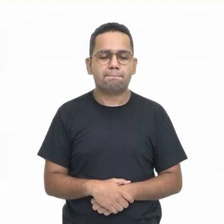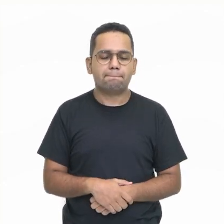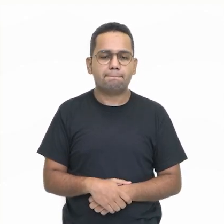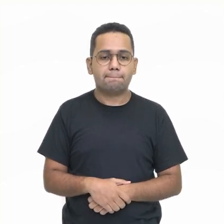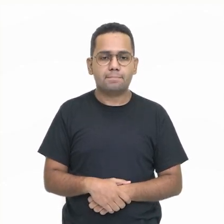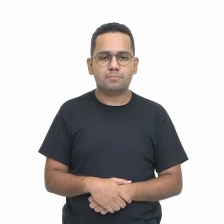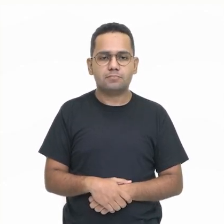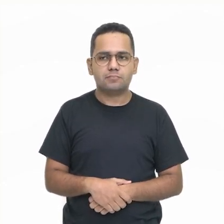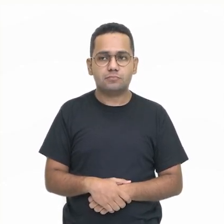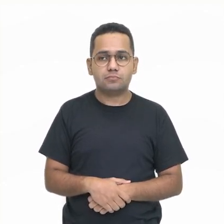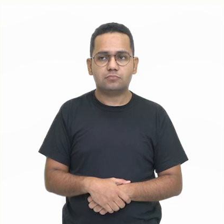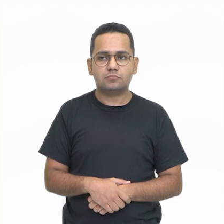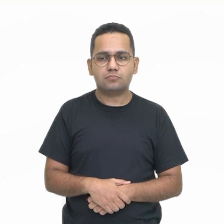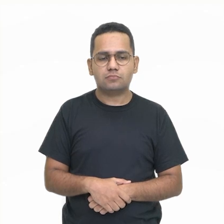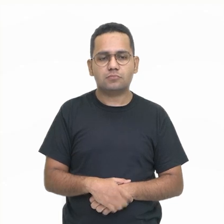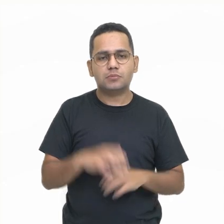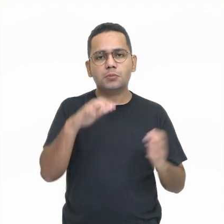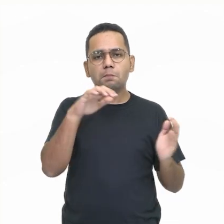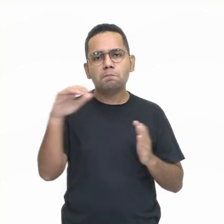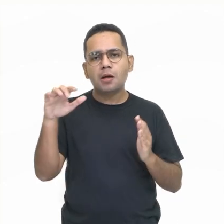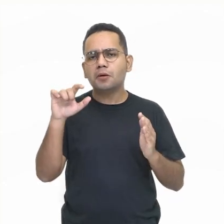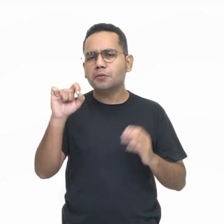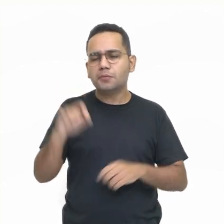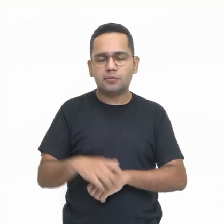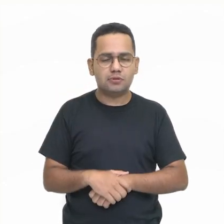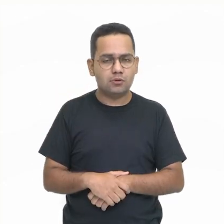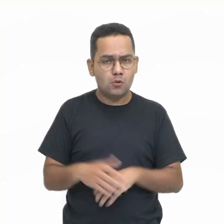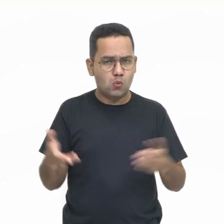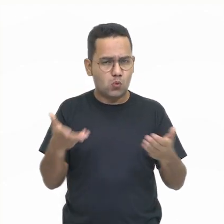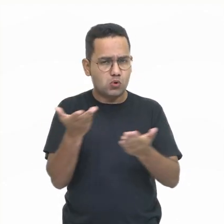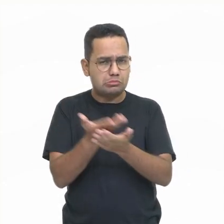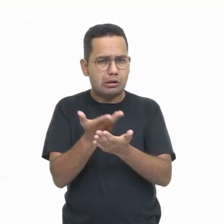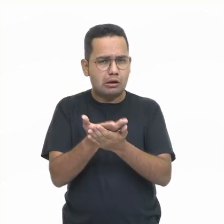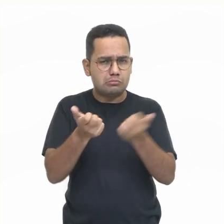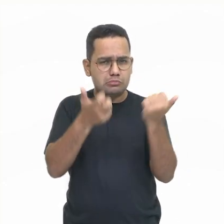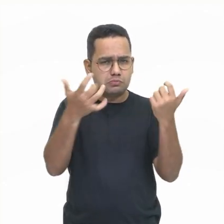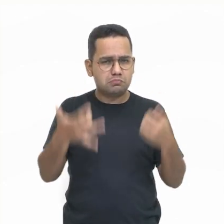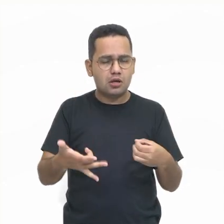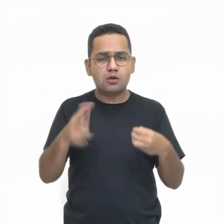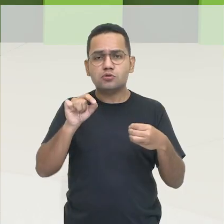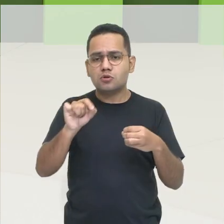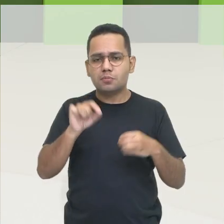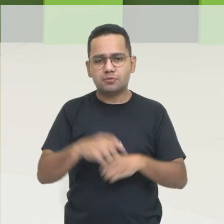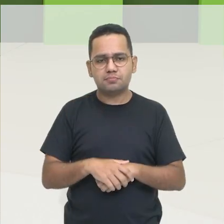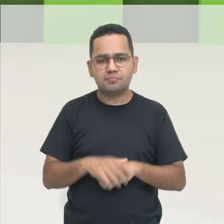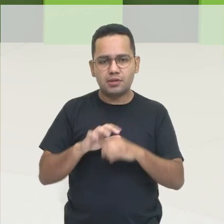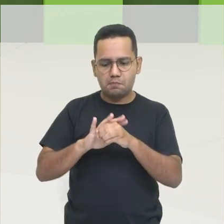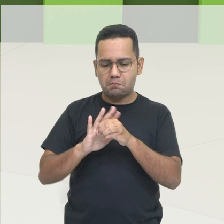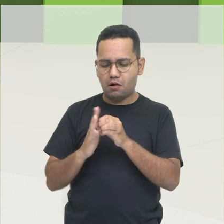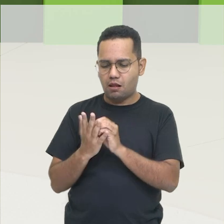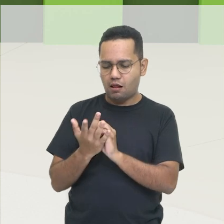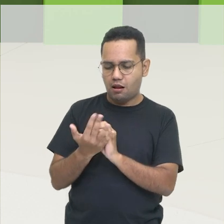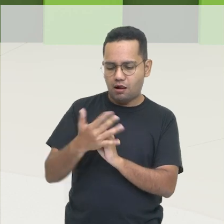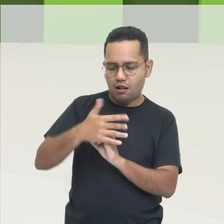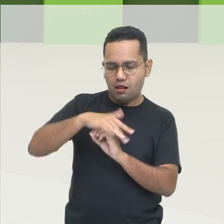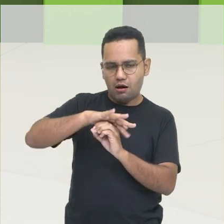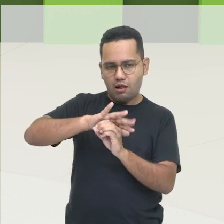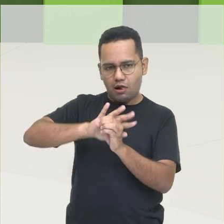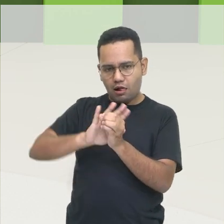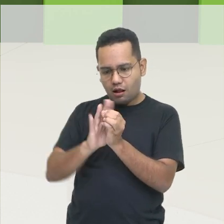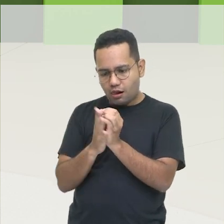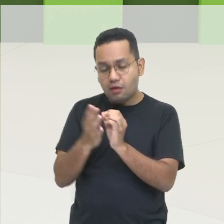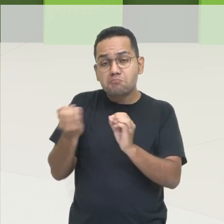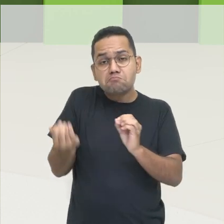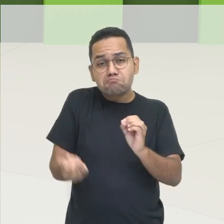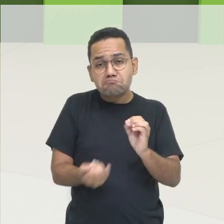na nossa aula, nós falamos bastante sobre membrana plasmática, né? Vocês viram aí como que a membrana